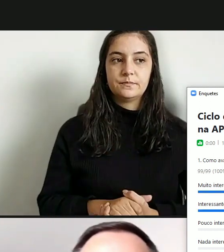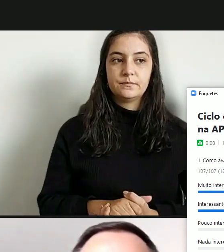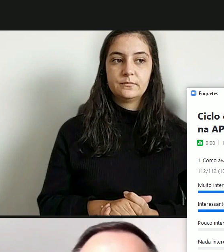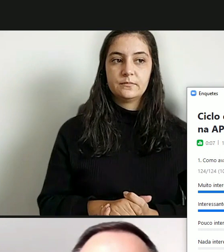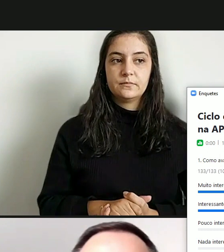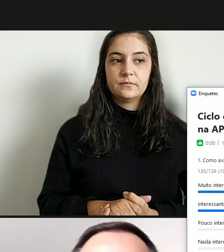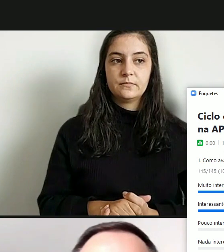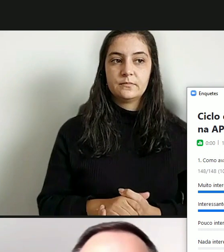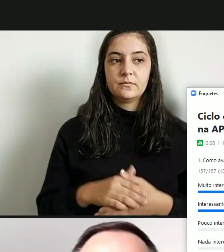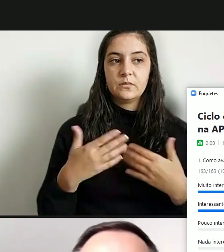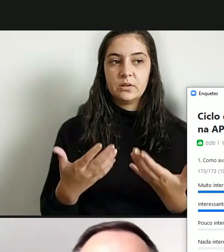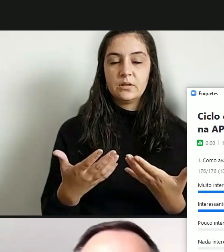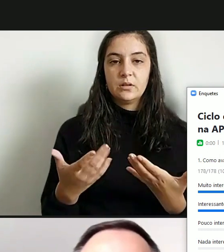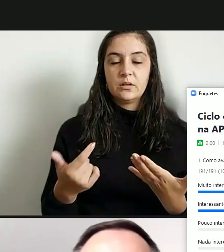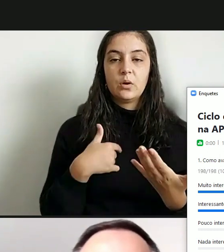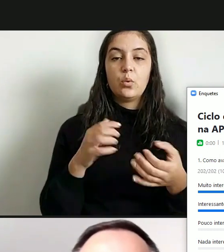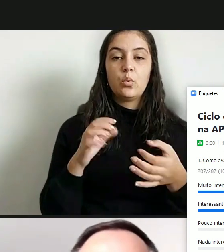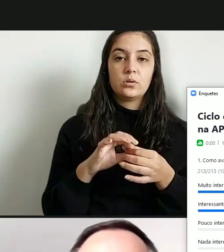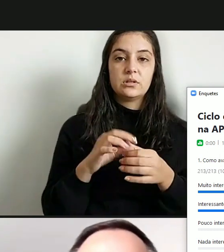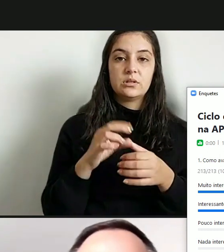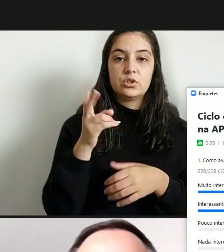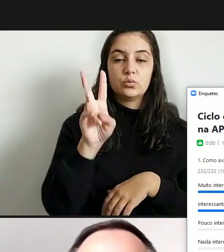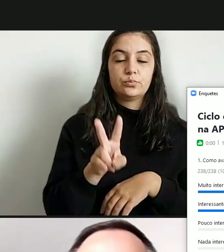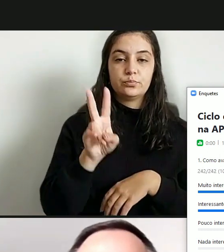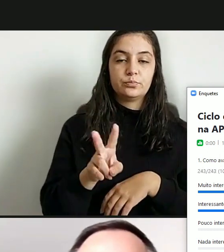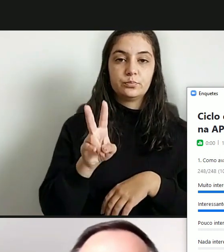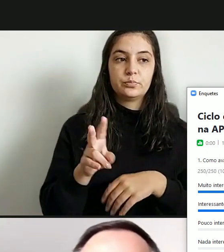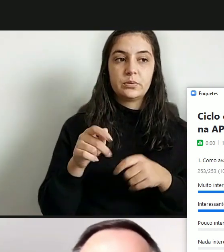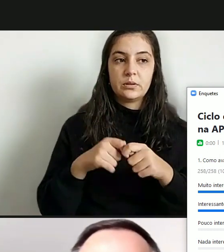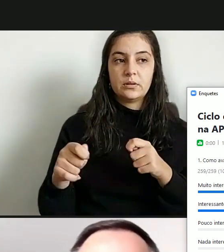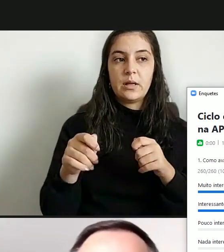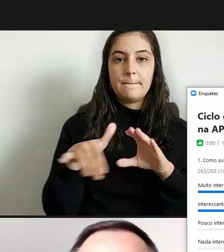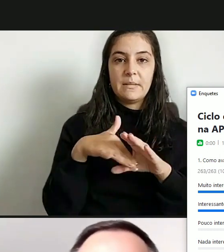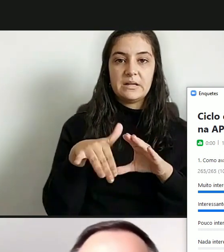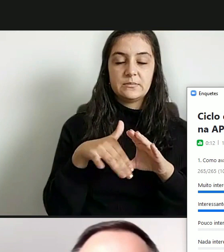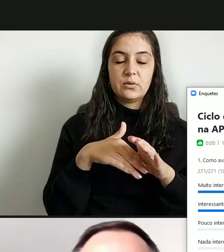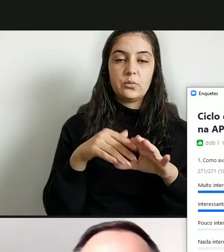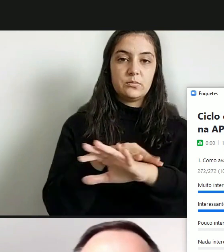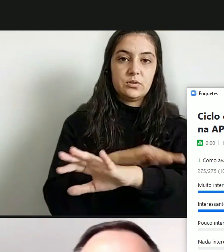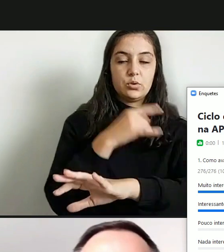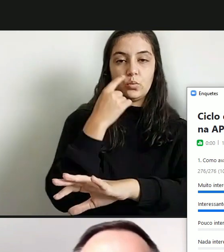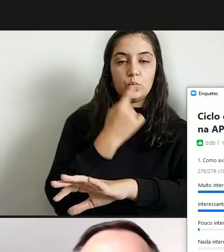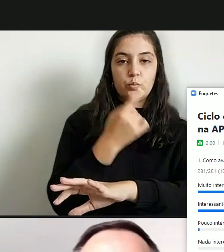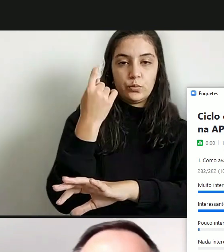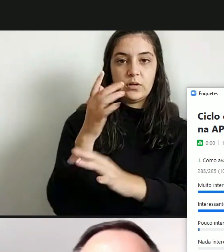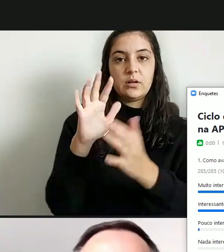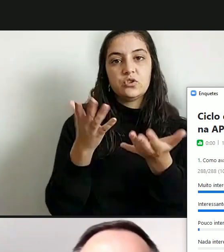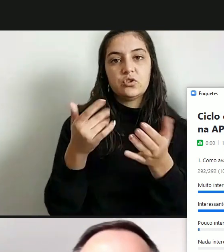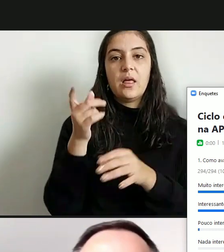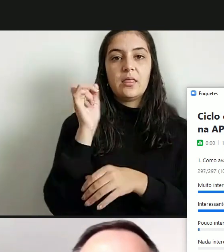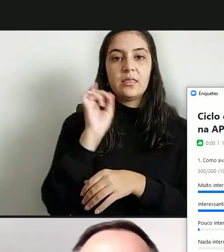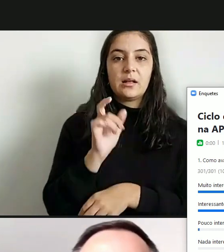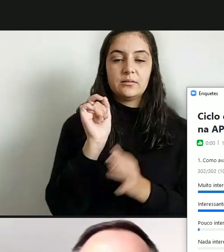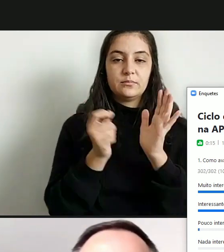Informamos ainda que a segunda sessão do ciclo de webinars sobre participação na administração pública já tem data